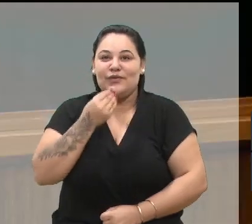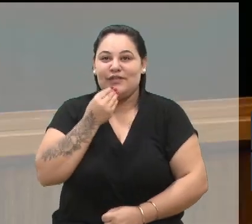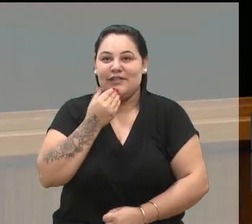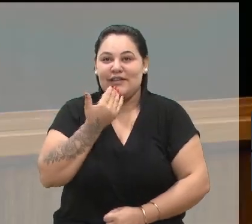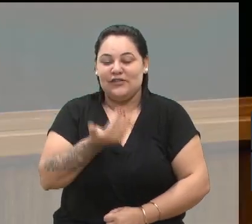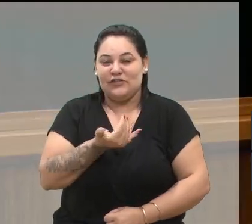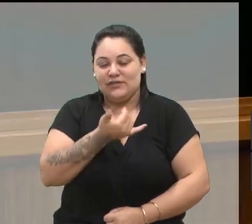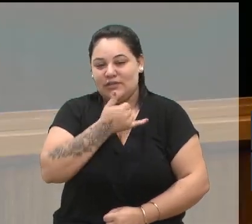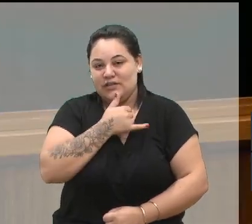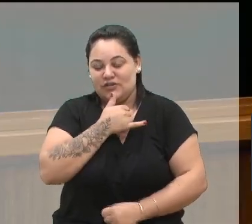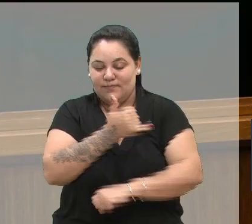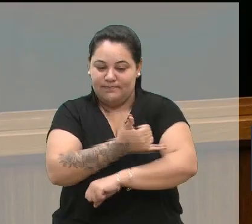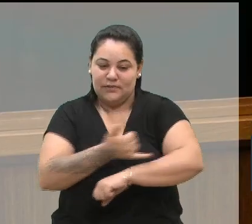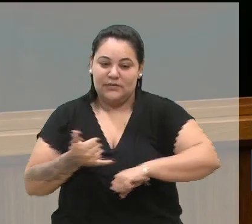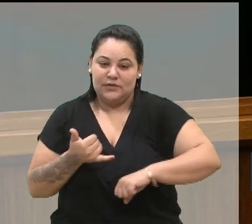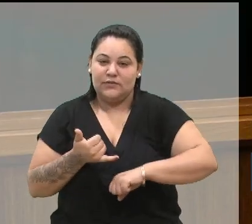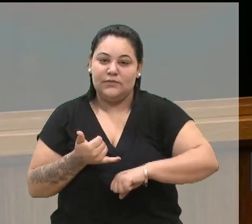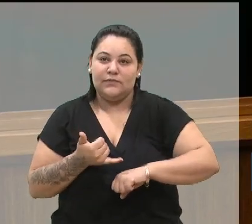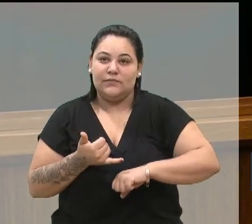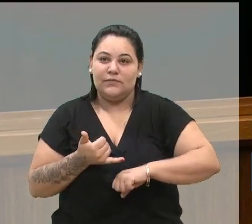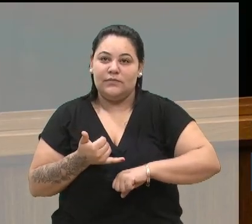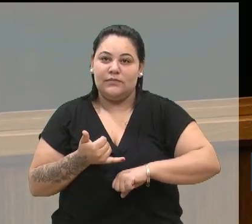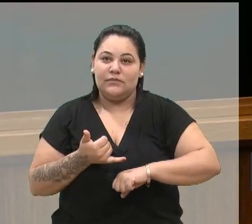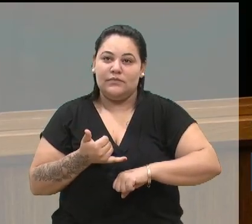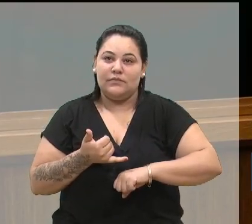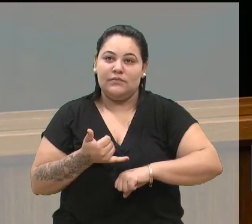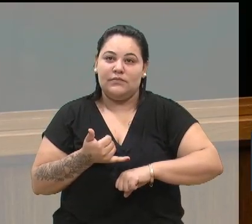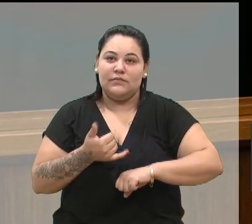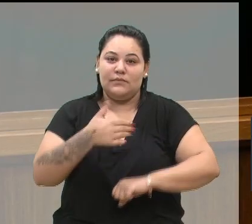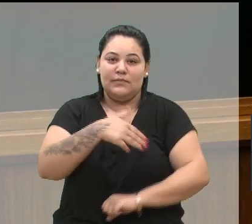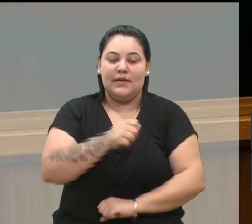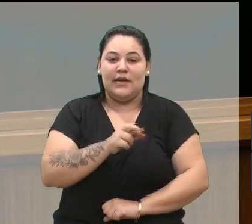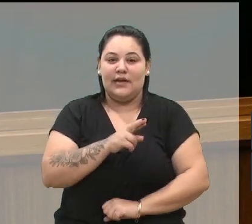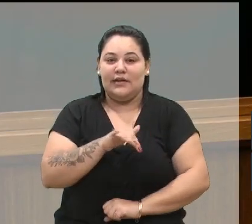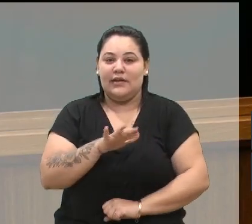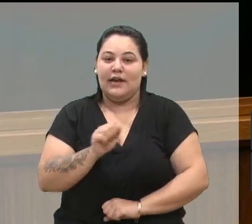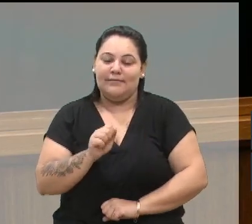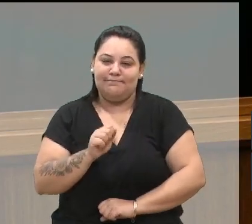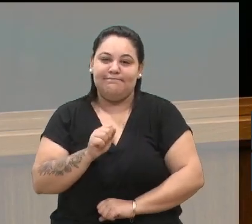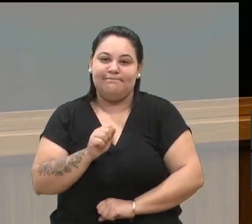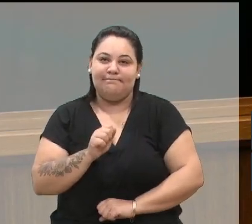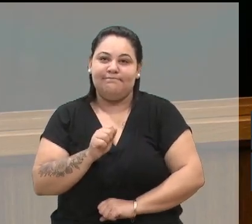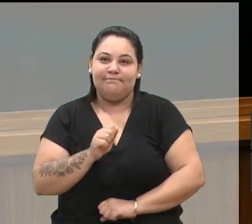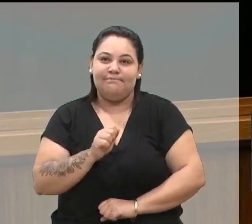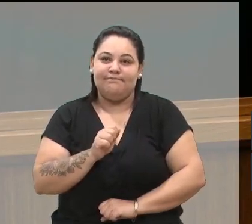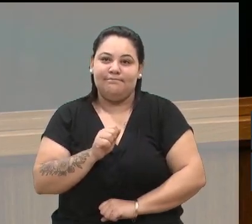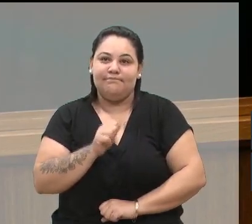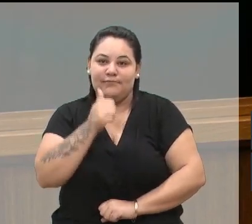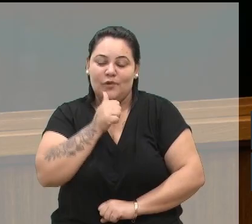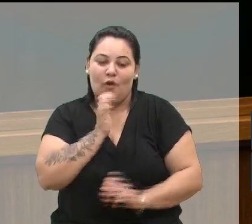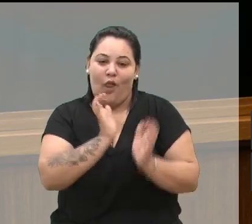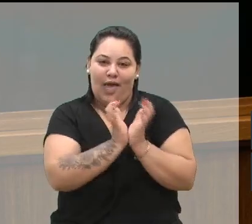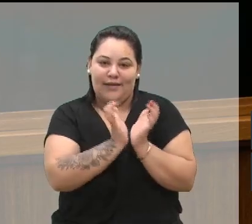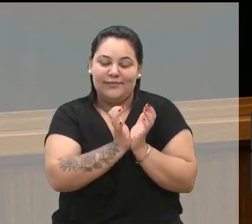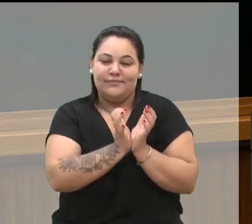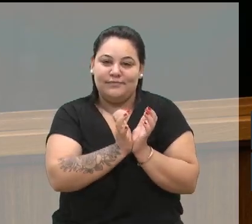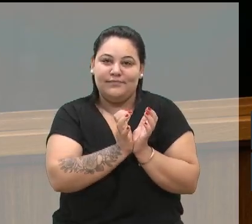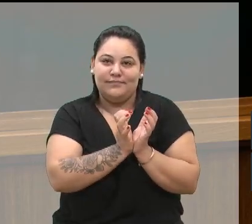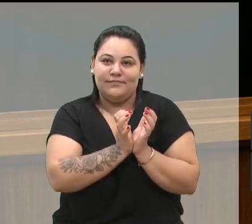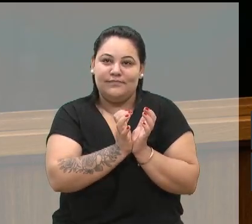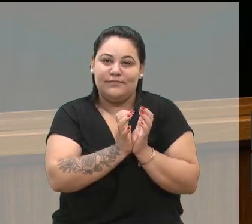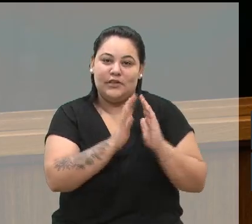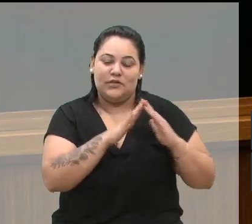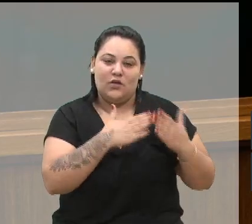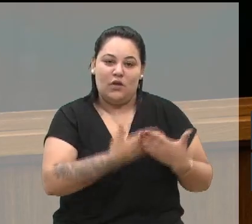lamentar o passamento da Maria Tereza Gubert Maineri, que foi colega da rede, né? Ontem,